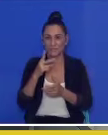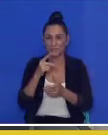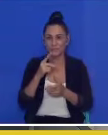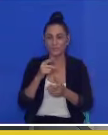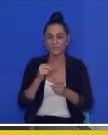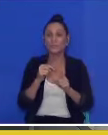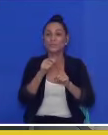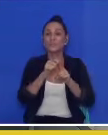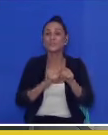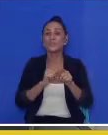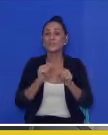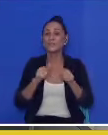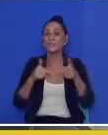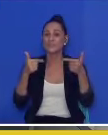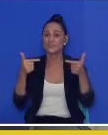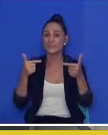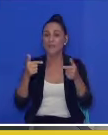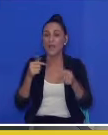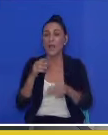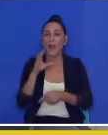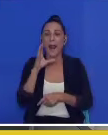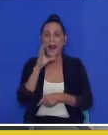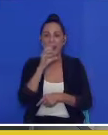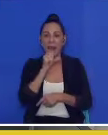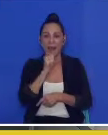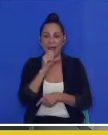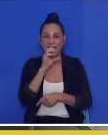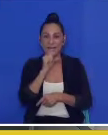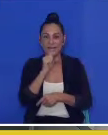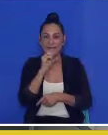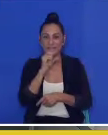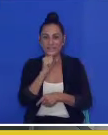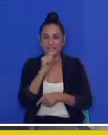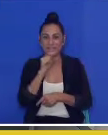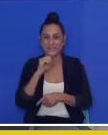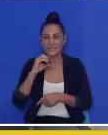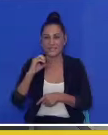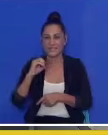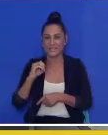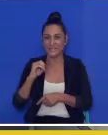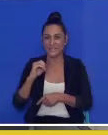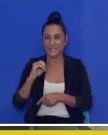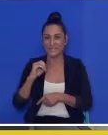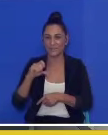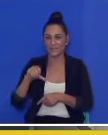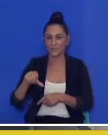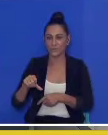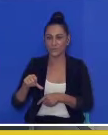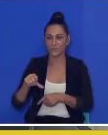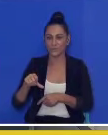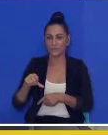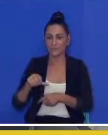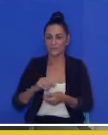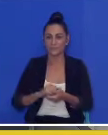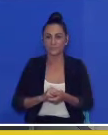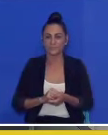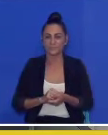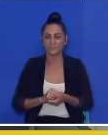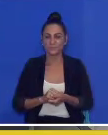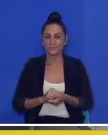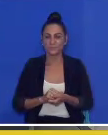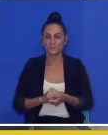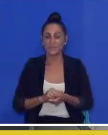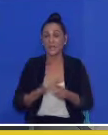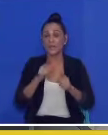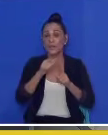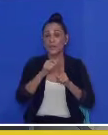sorte? Está chegando. Bola laranja 09, laranja 09.